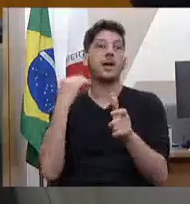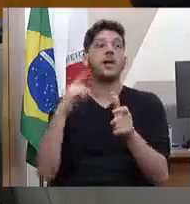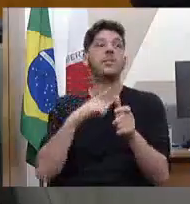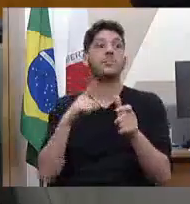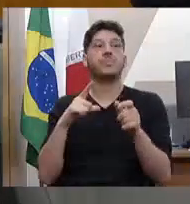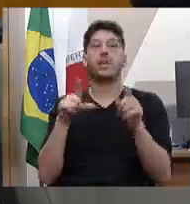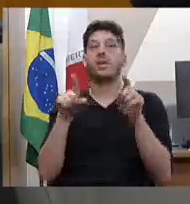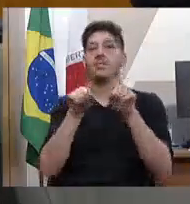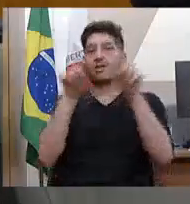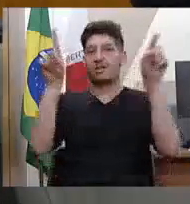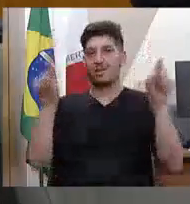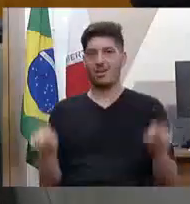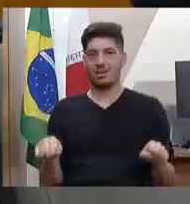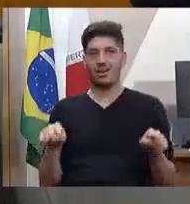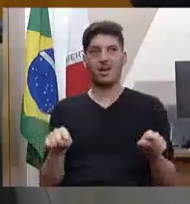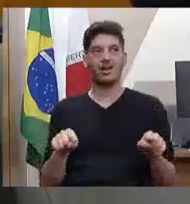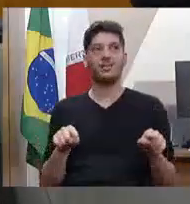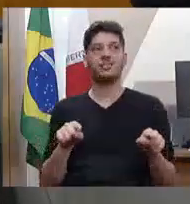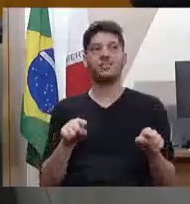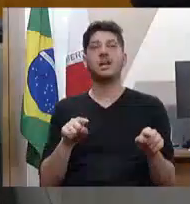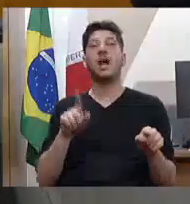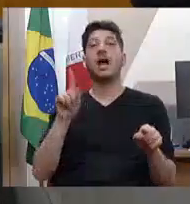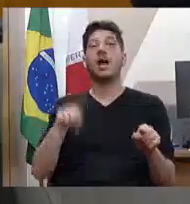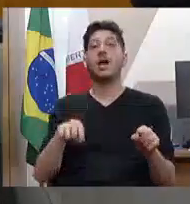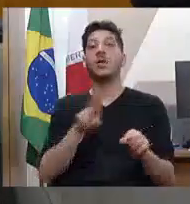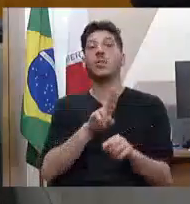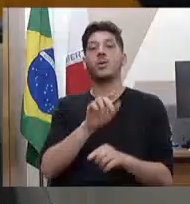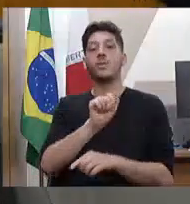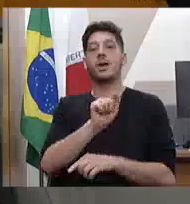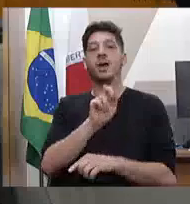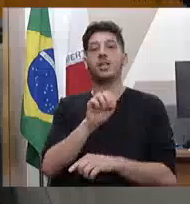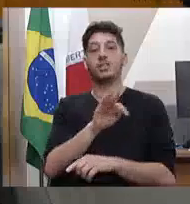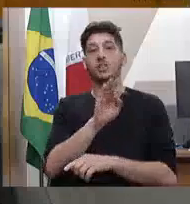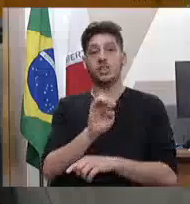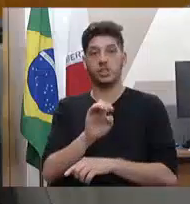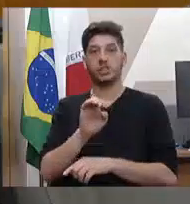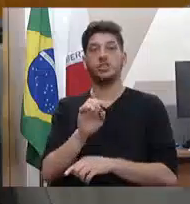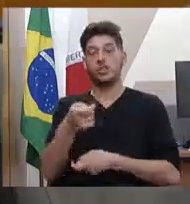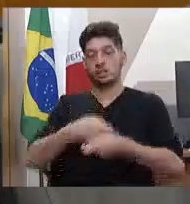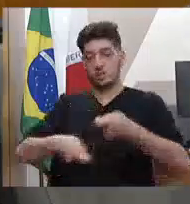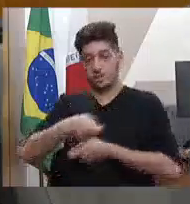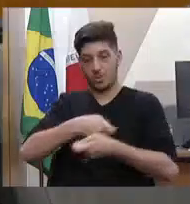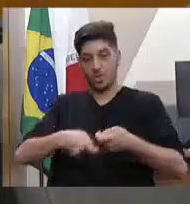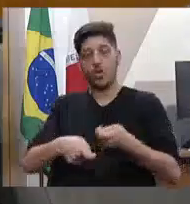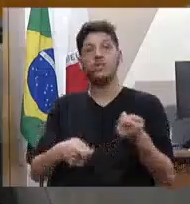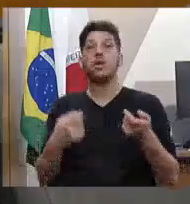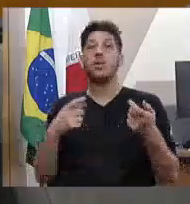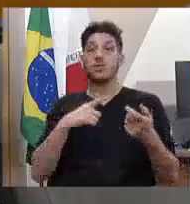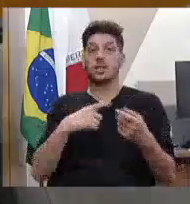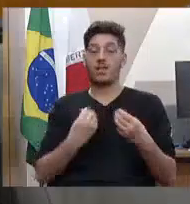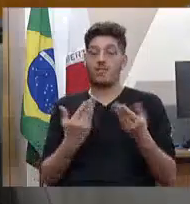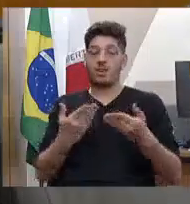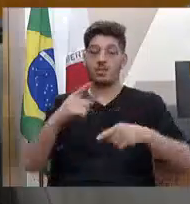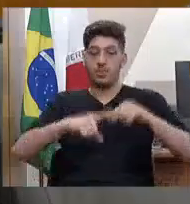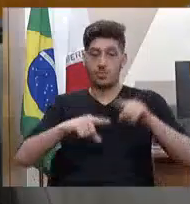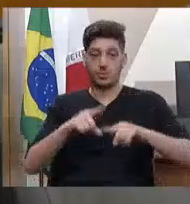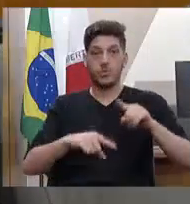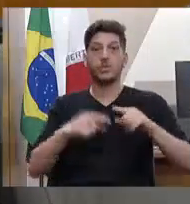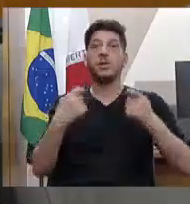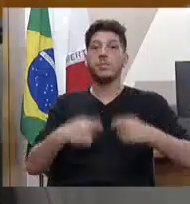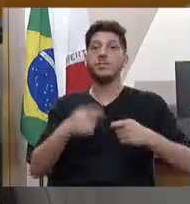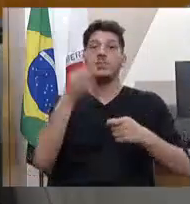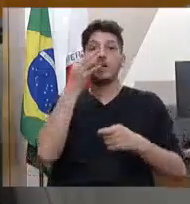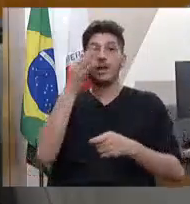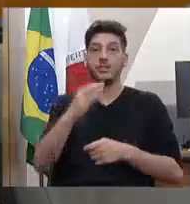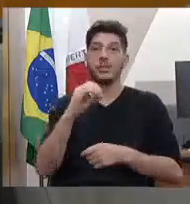caixa que não é mais caixa é agente de negócios então eu te oferece um produto ele tem que estar de olho no que na conta que ele tá